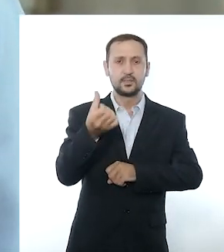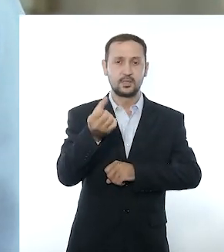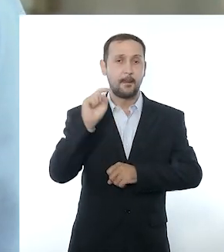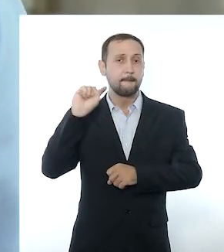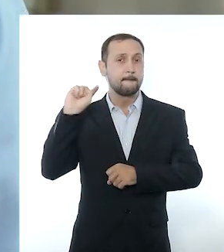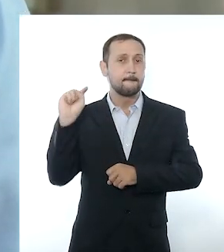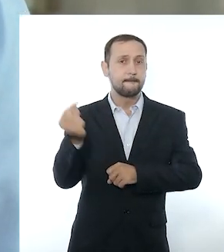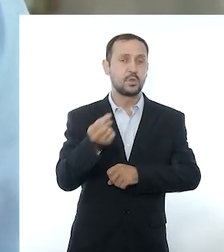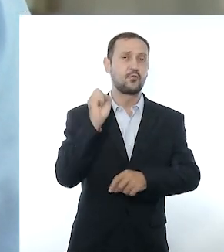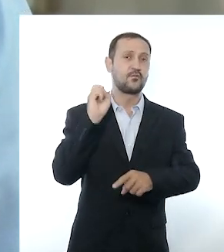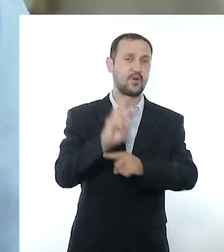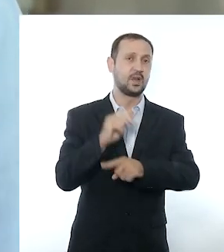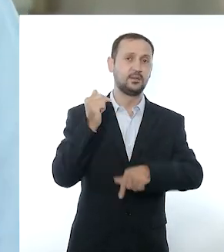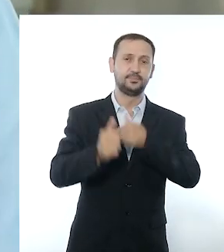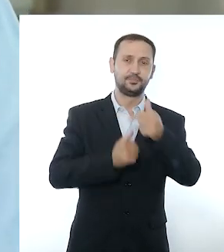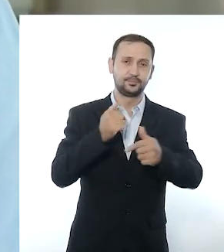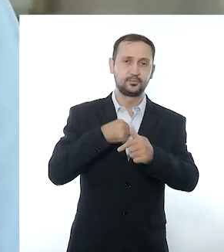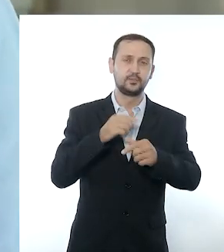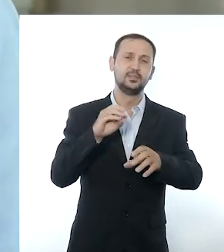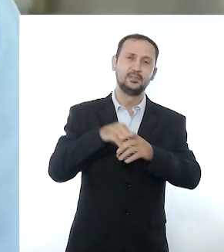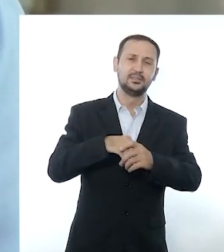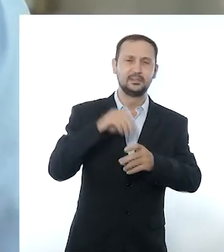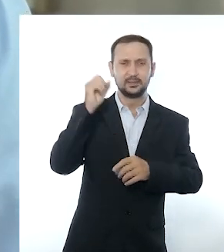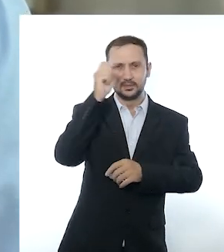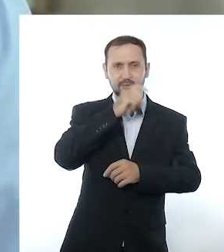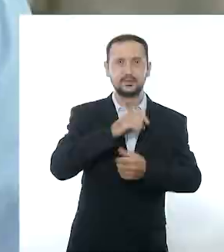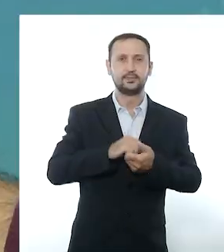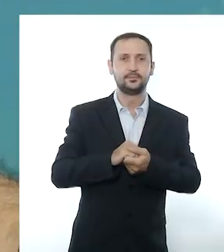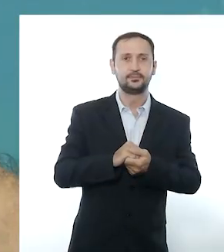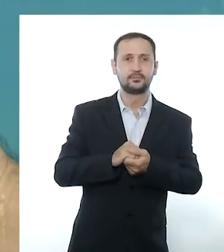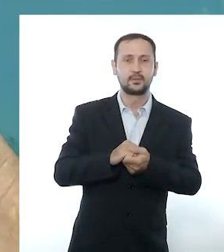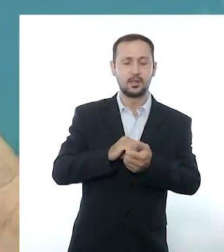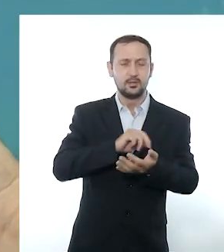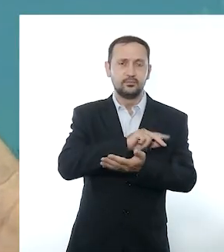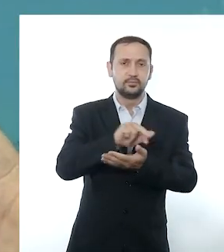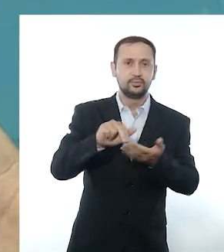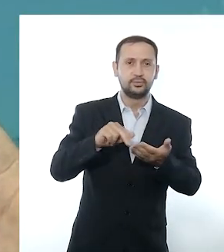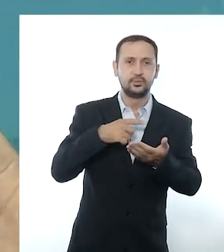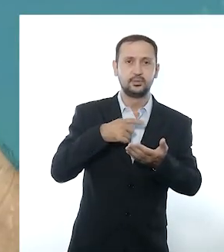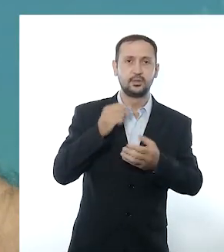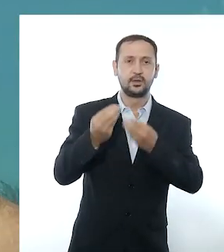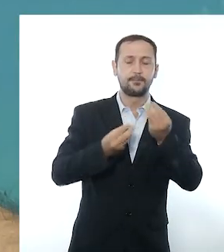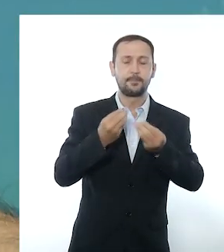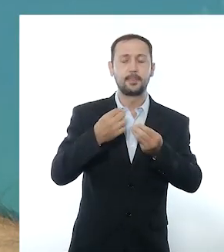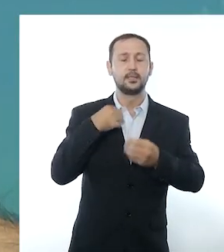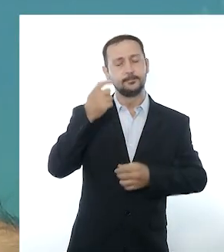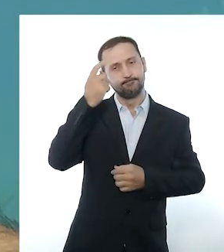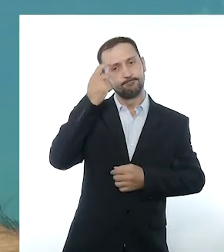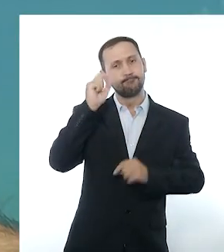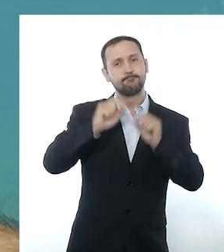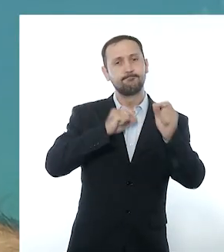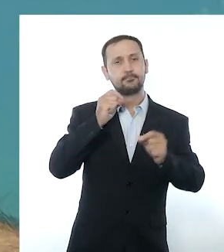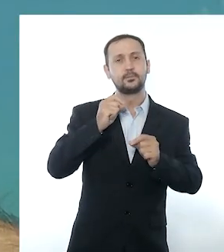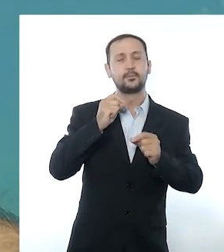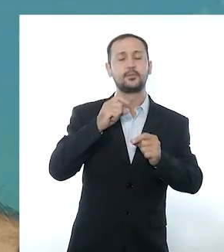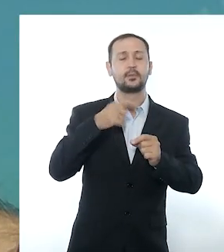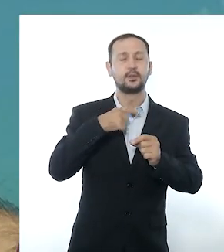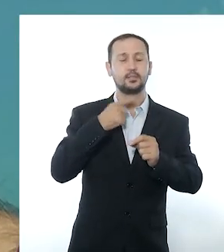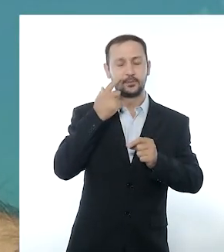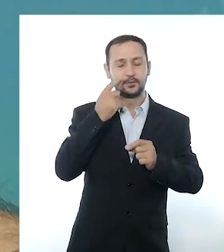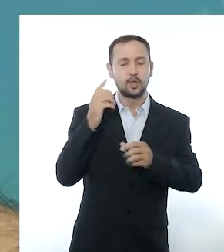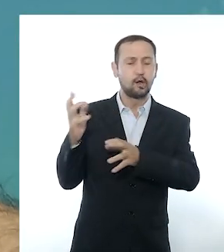26 mil empregos no estado, o setor tem encontrado algumas dificuldades. Uma série de recursos, de ideias que estão